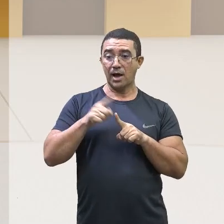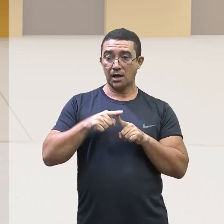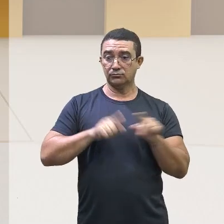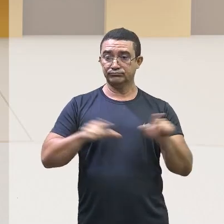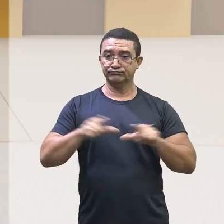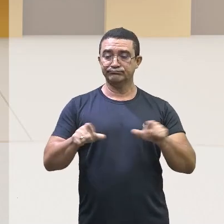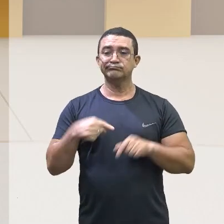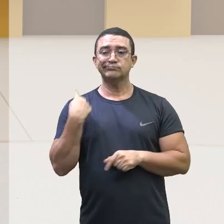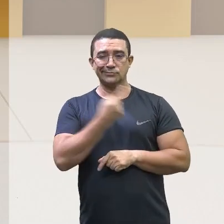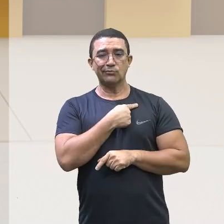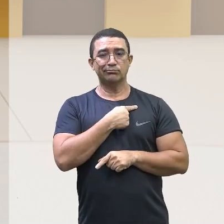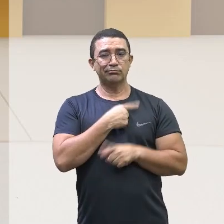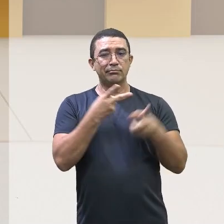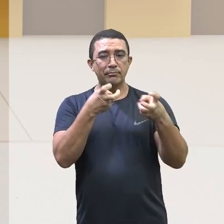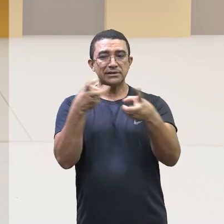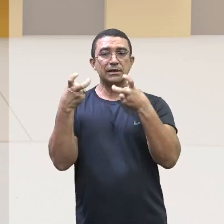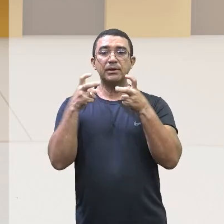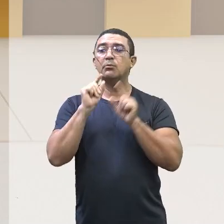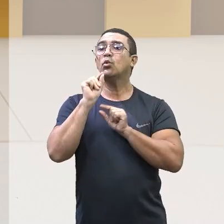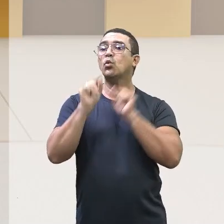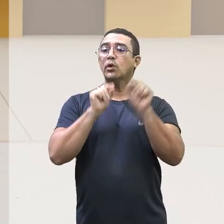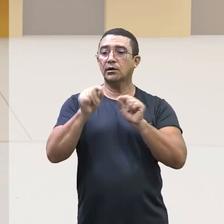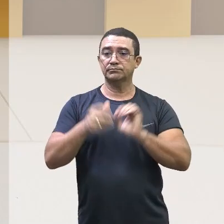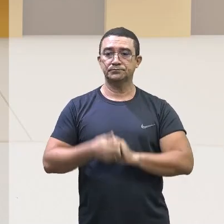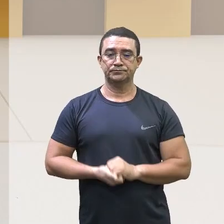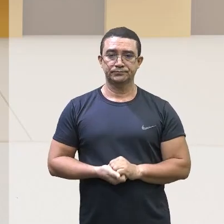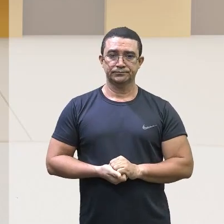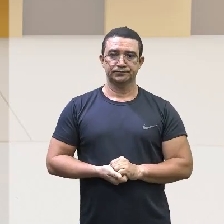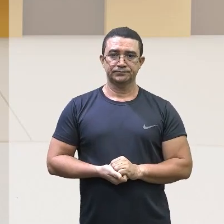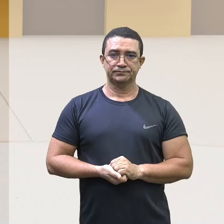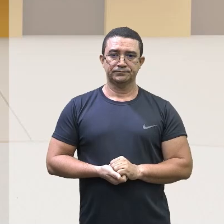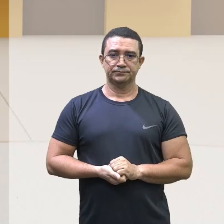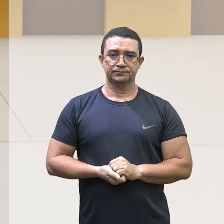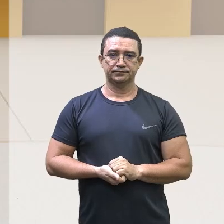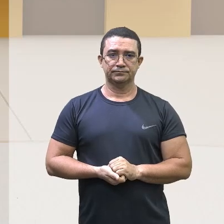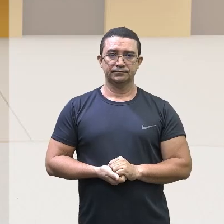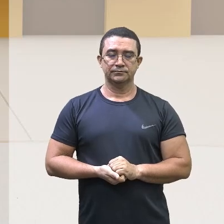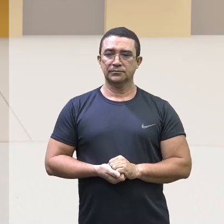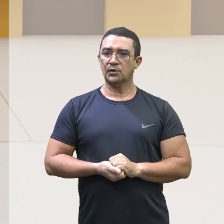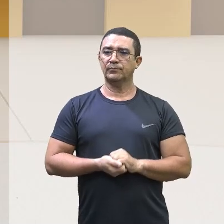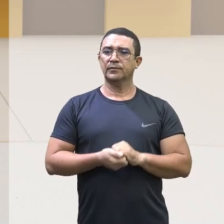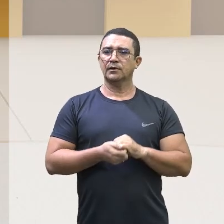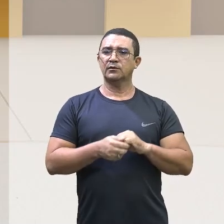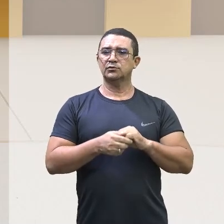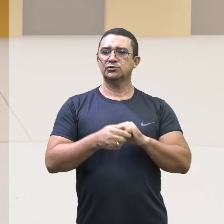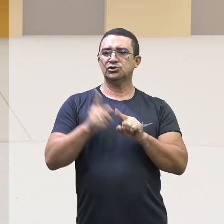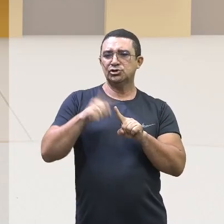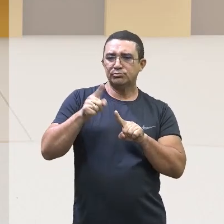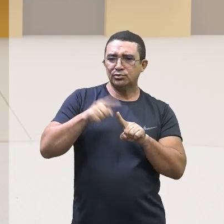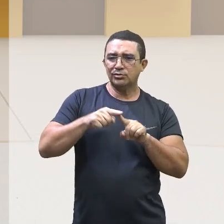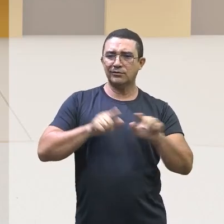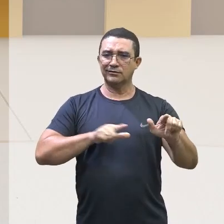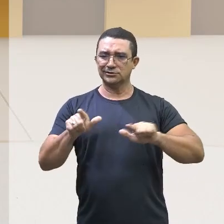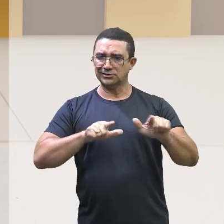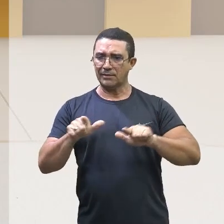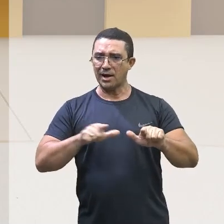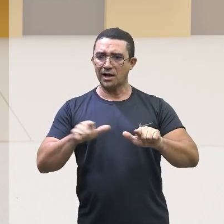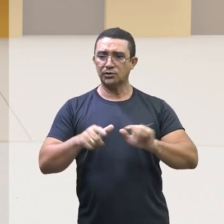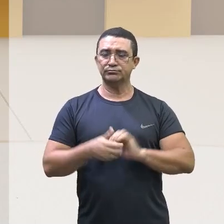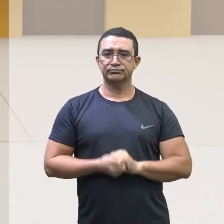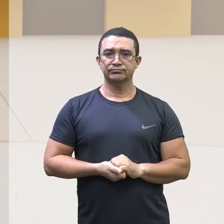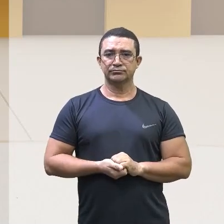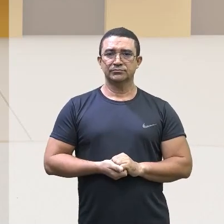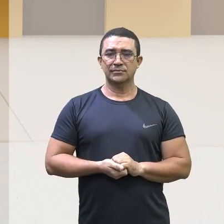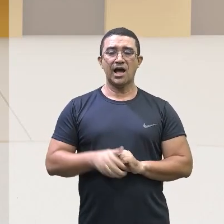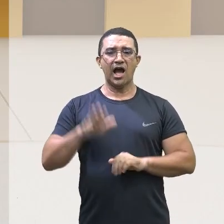que a gente perceba, né, que todos nós percebamos, que essas né, mão de obra, essas ocupações que nós colocamos para vocês, às